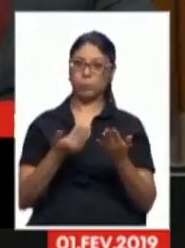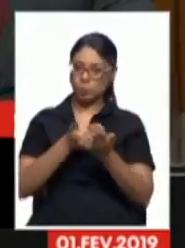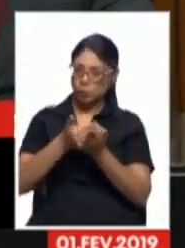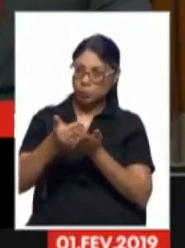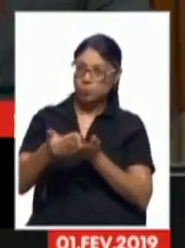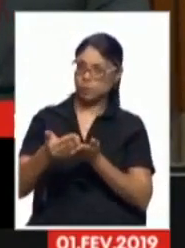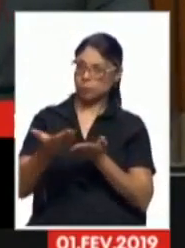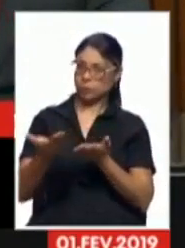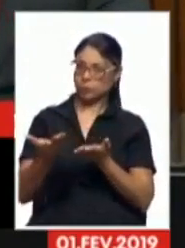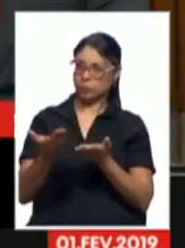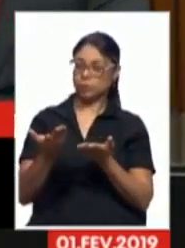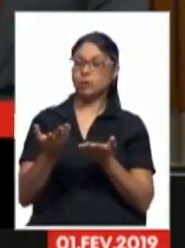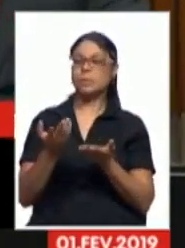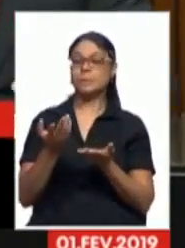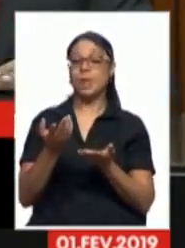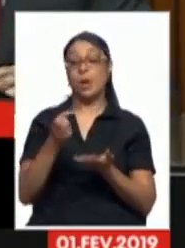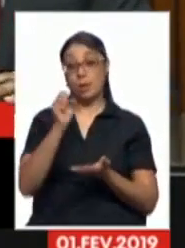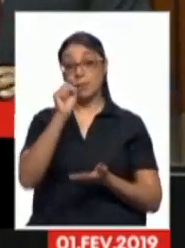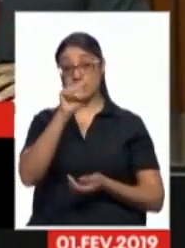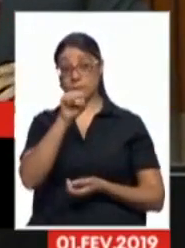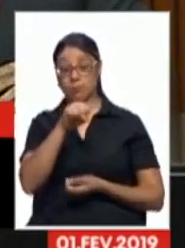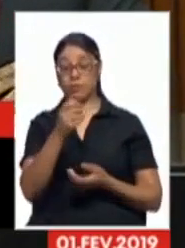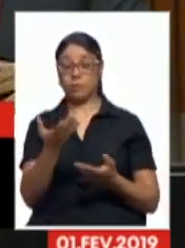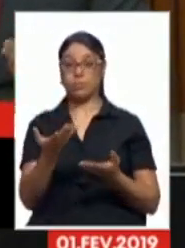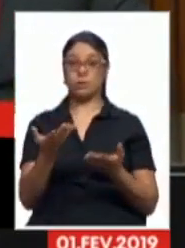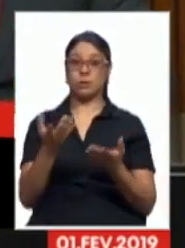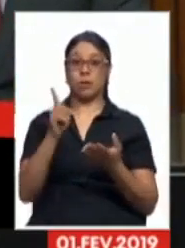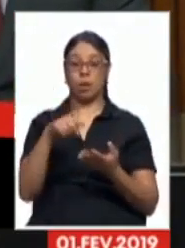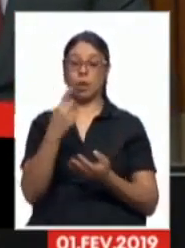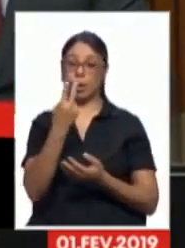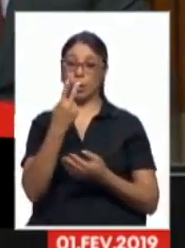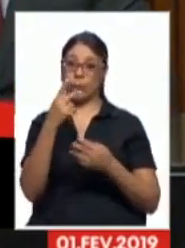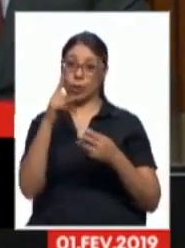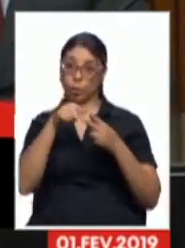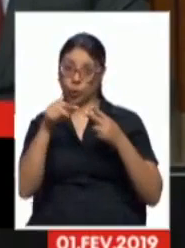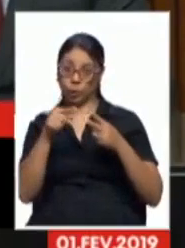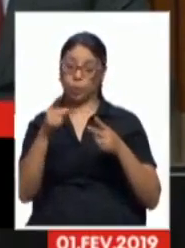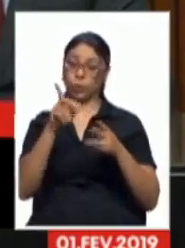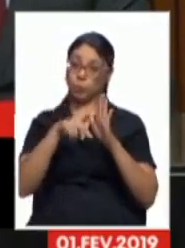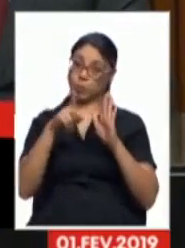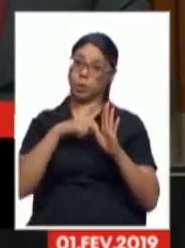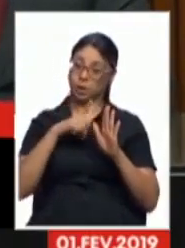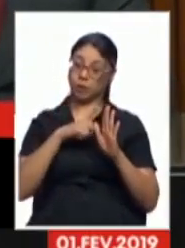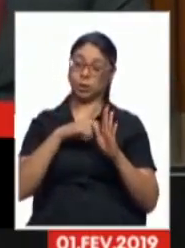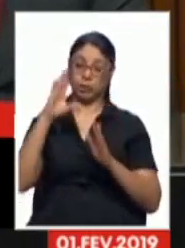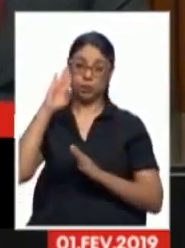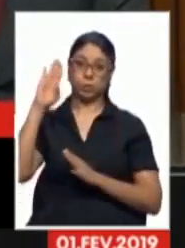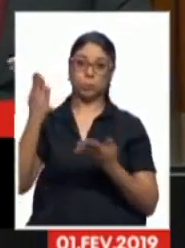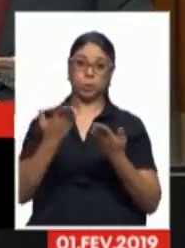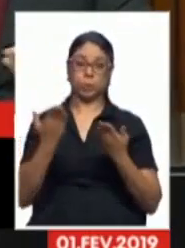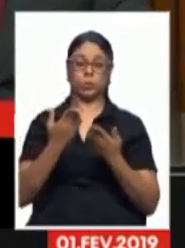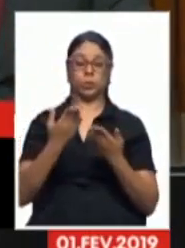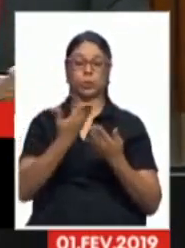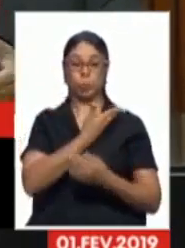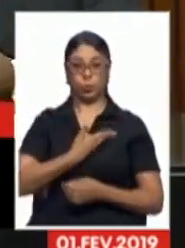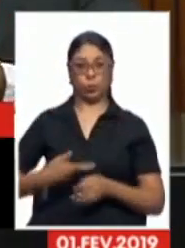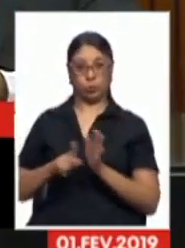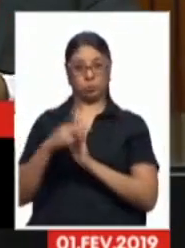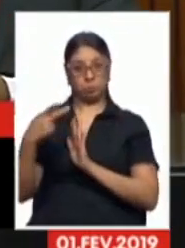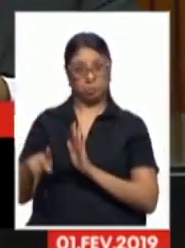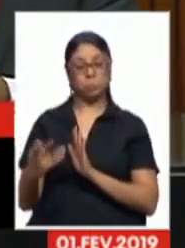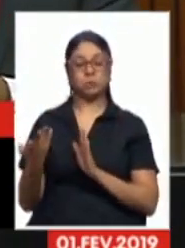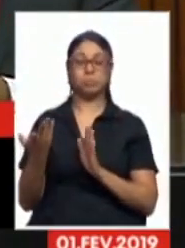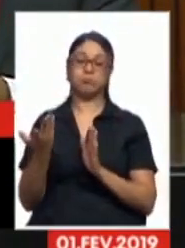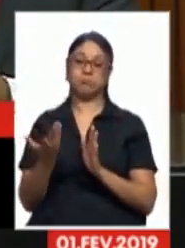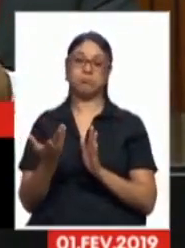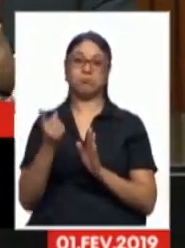O governador citou esses dois projetos como as prioridades iniciais de seu governo dentro desse relacionamento